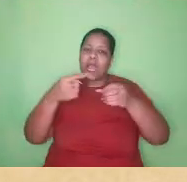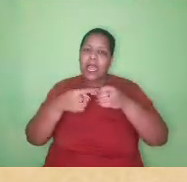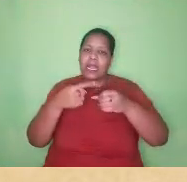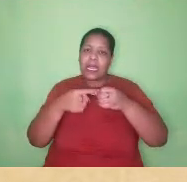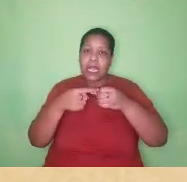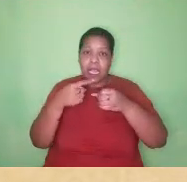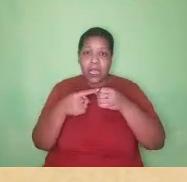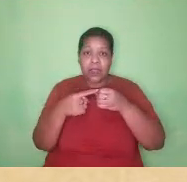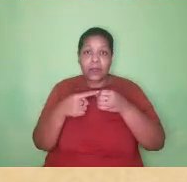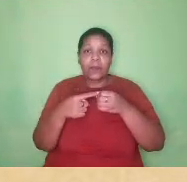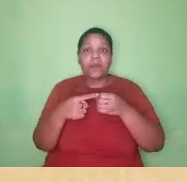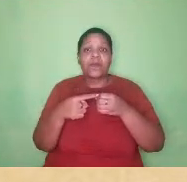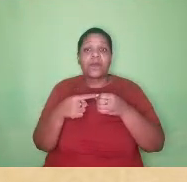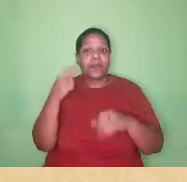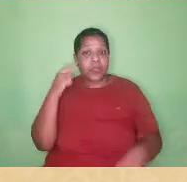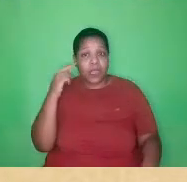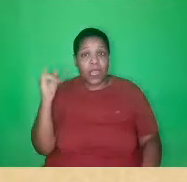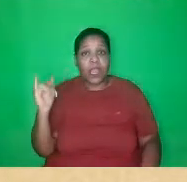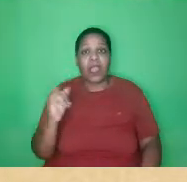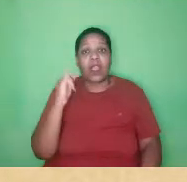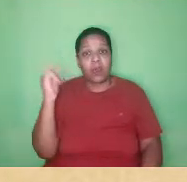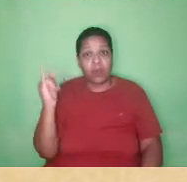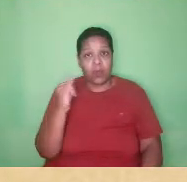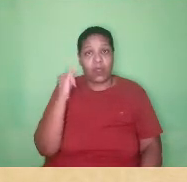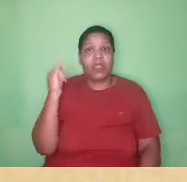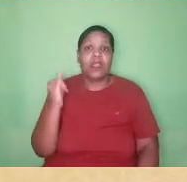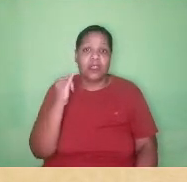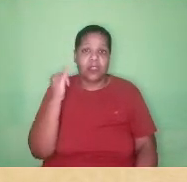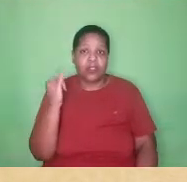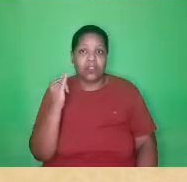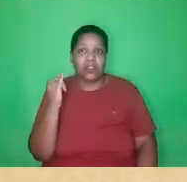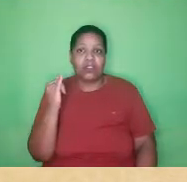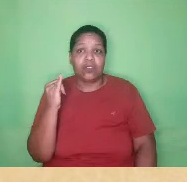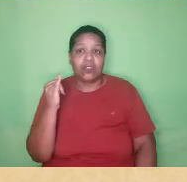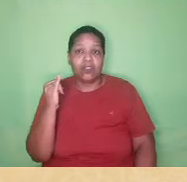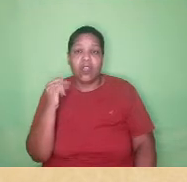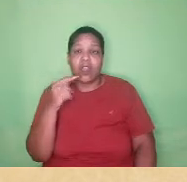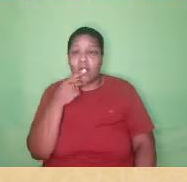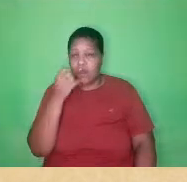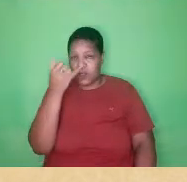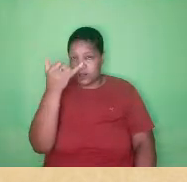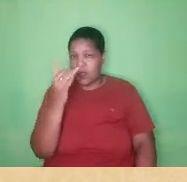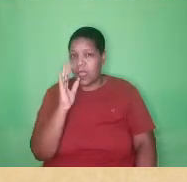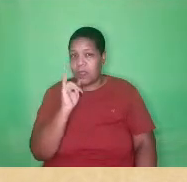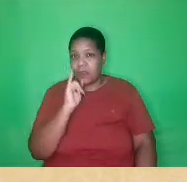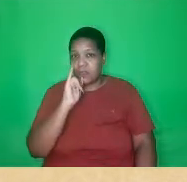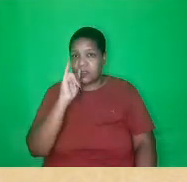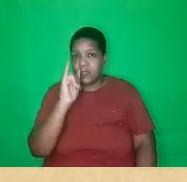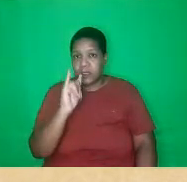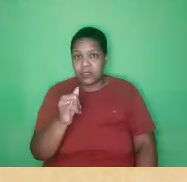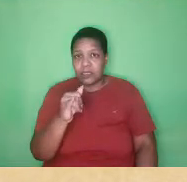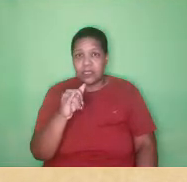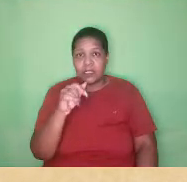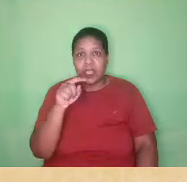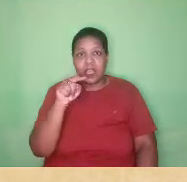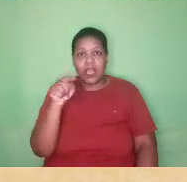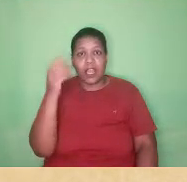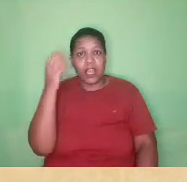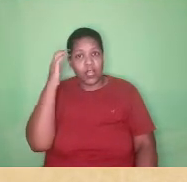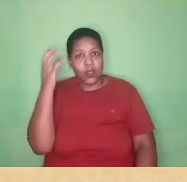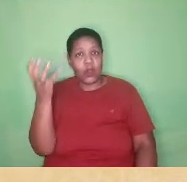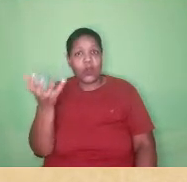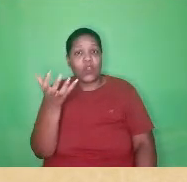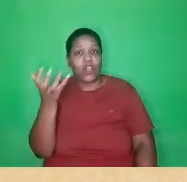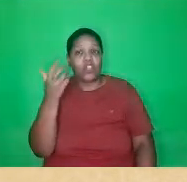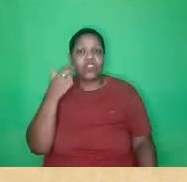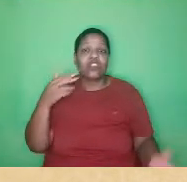Isso vai dar alguns elementos importantes. Eu só vou dar uma palhinha aqui para sugerir a vocês onde eu quero chegar com isso, ou onde eu